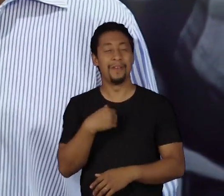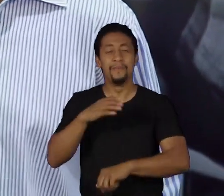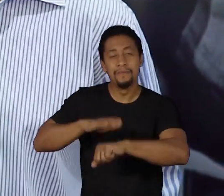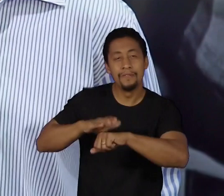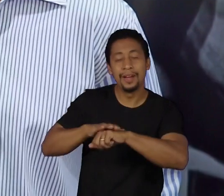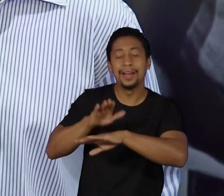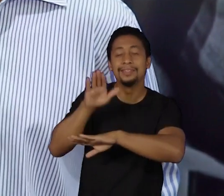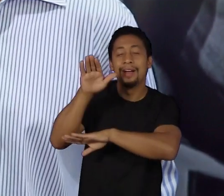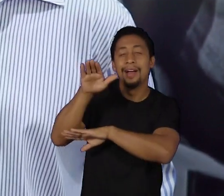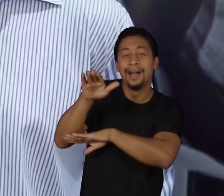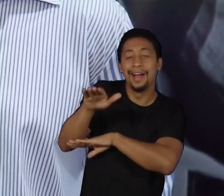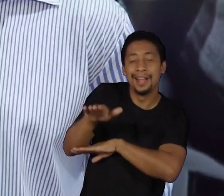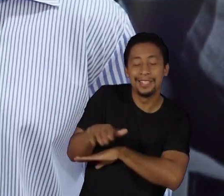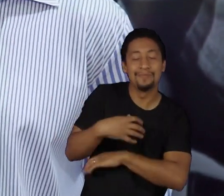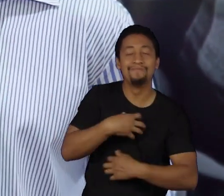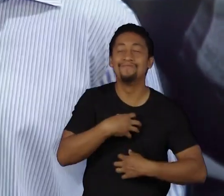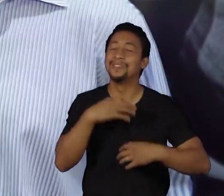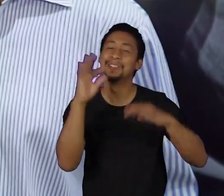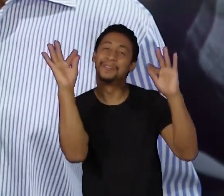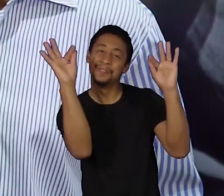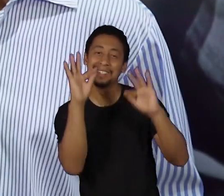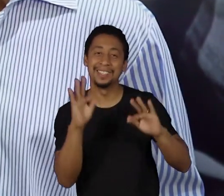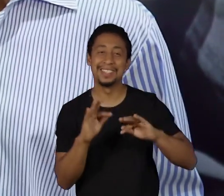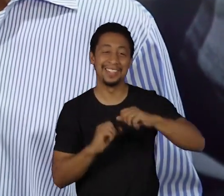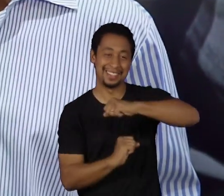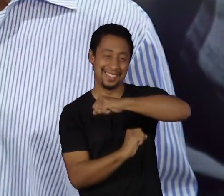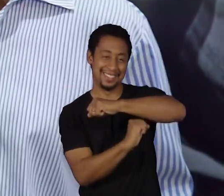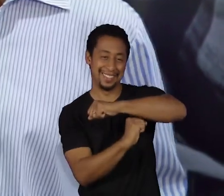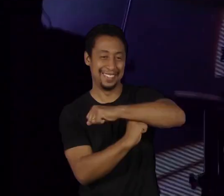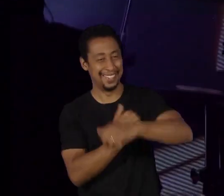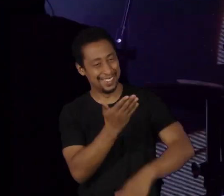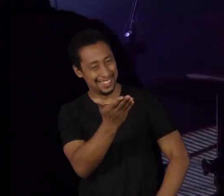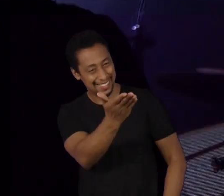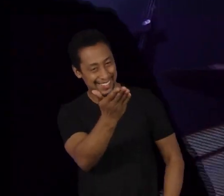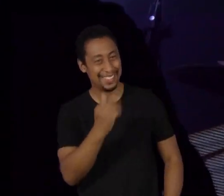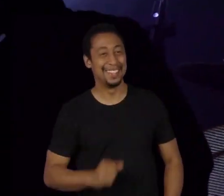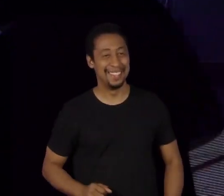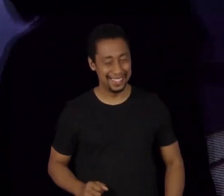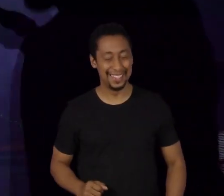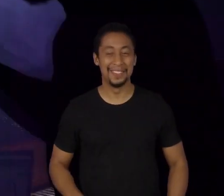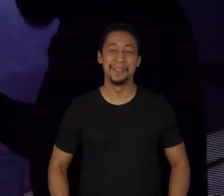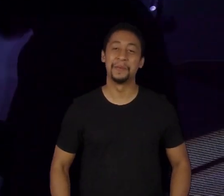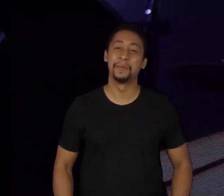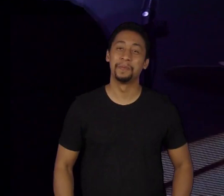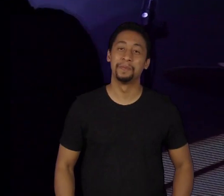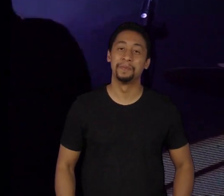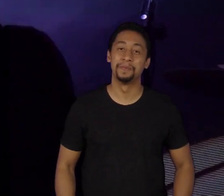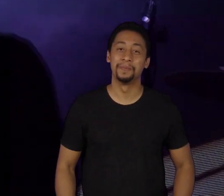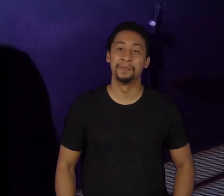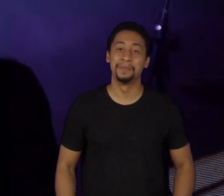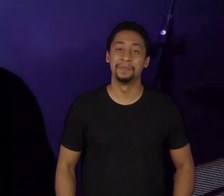tardezinhas serem mais felizes, Tiaguinho, senhoras e senhores.